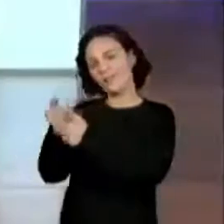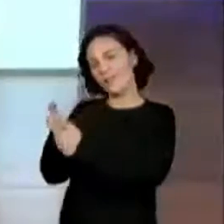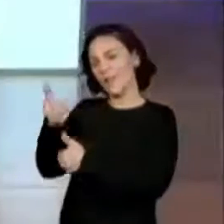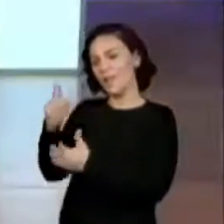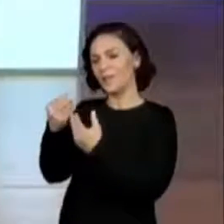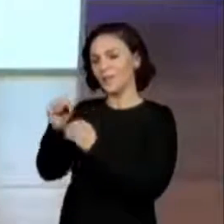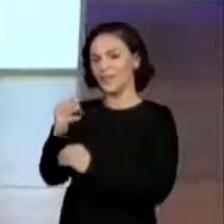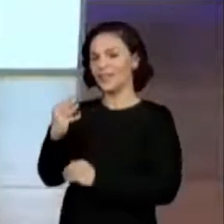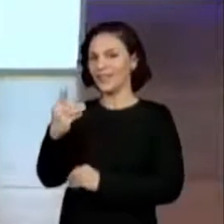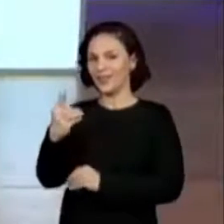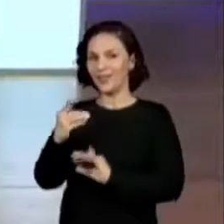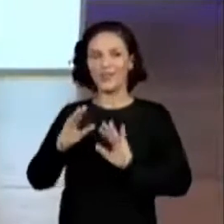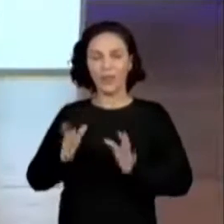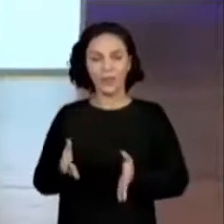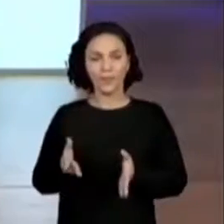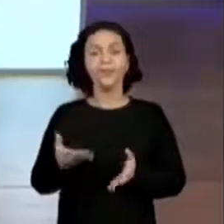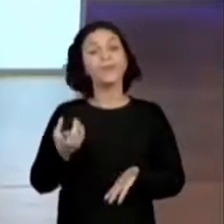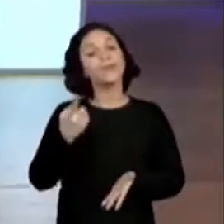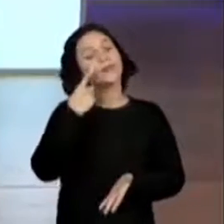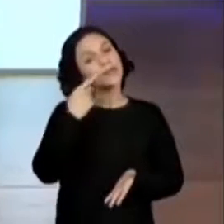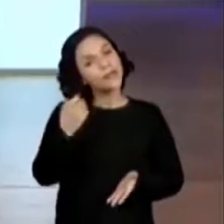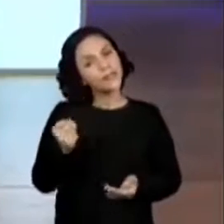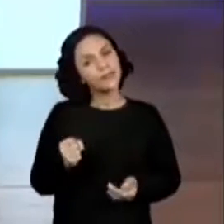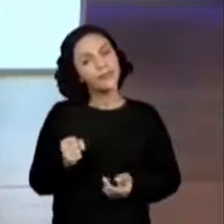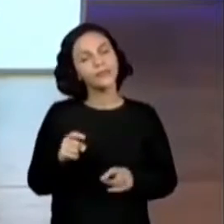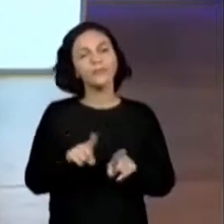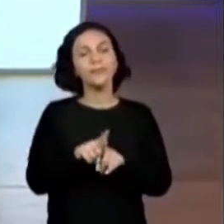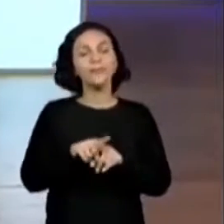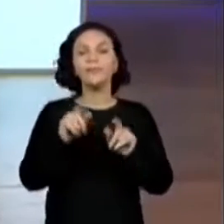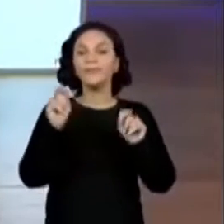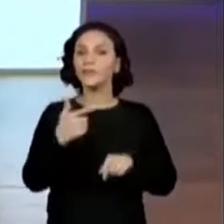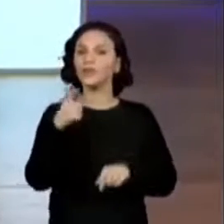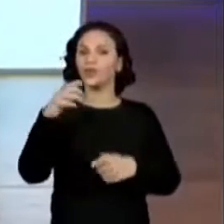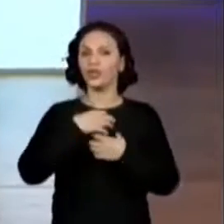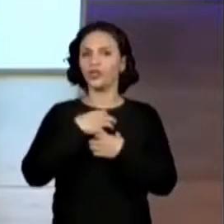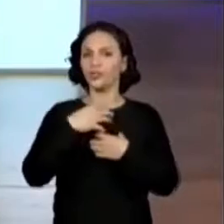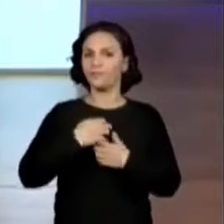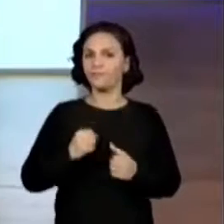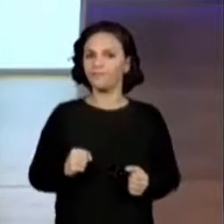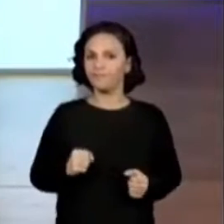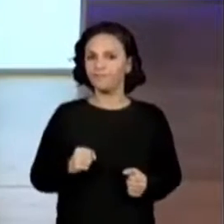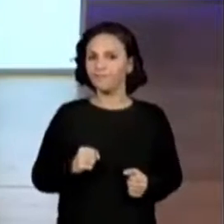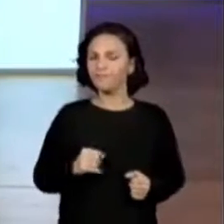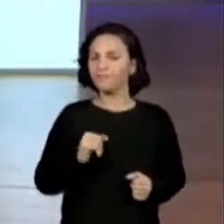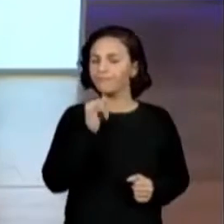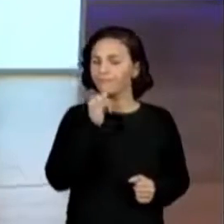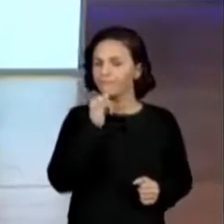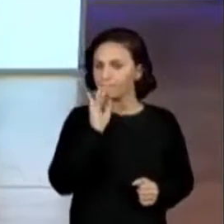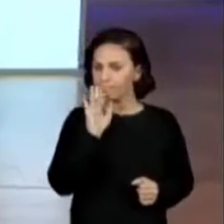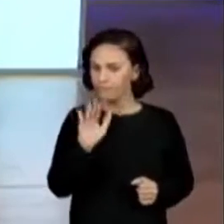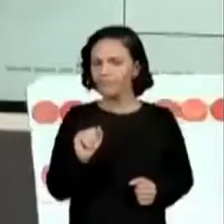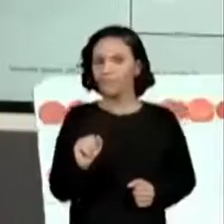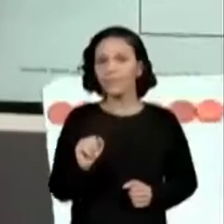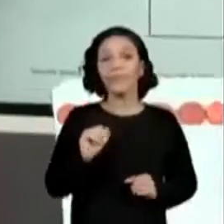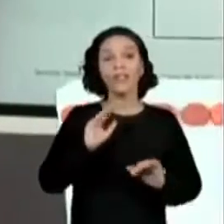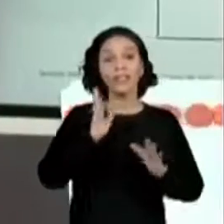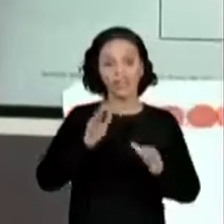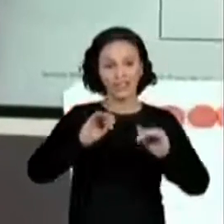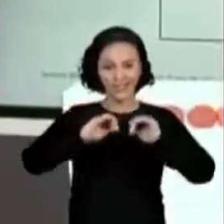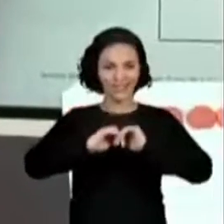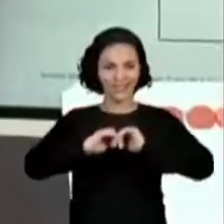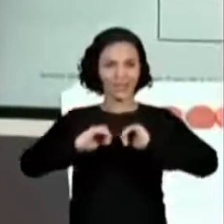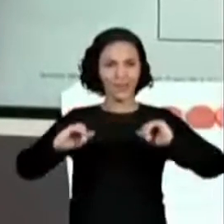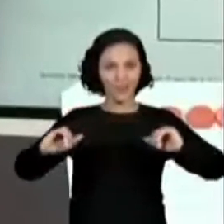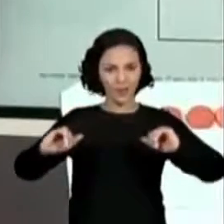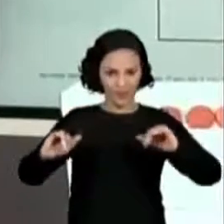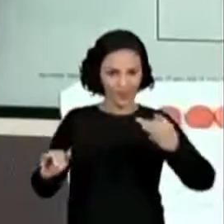31. Mas olha como é interessante. Mas eu podia também fazer diferente nessa contagem, não podia? Como a gente já tinha separado, a